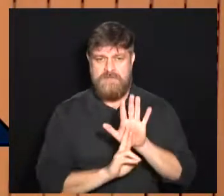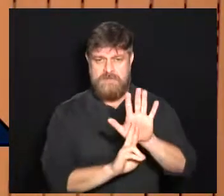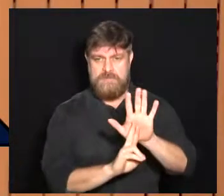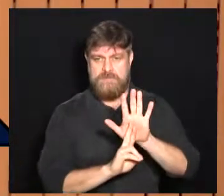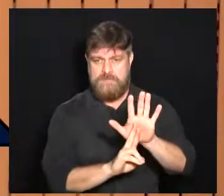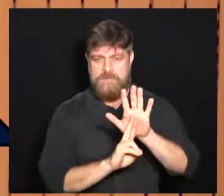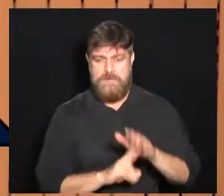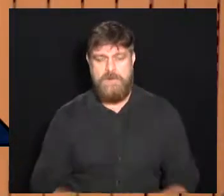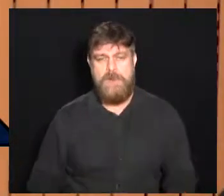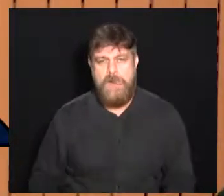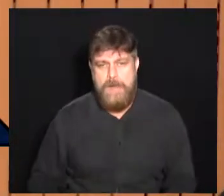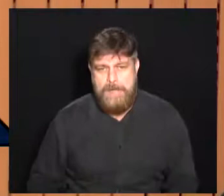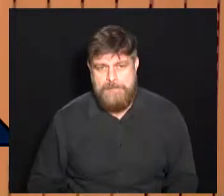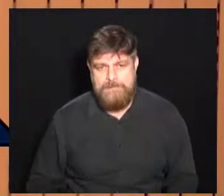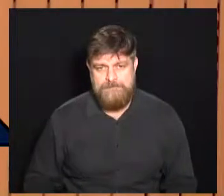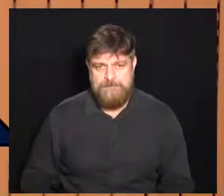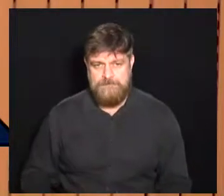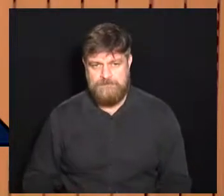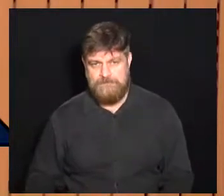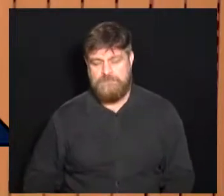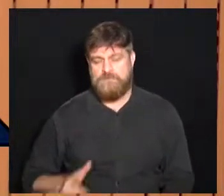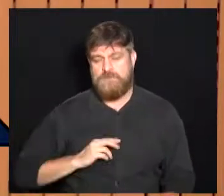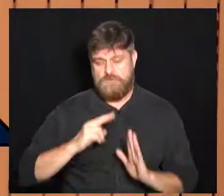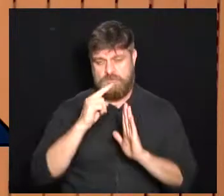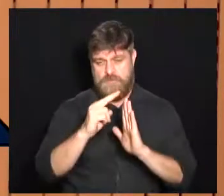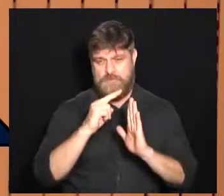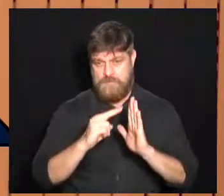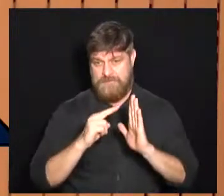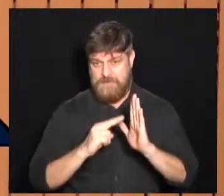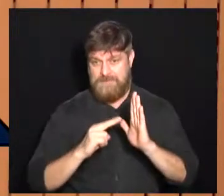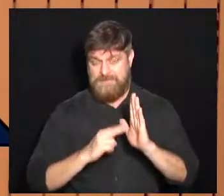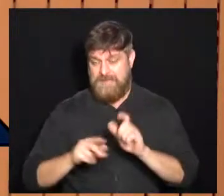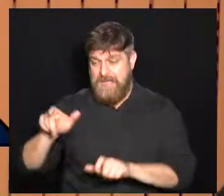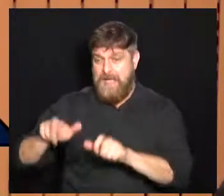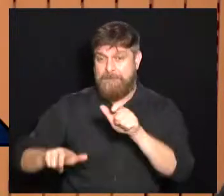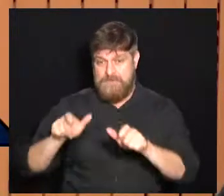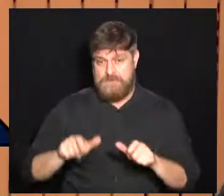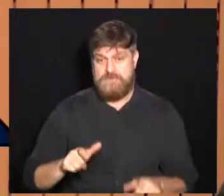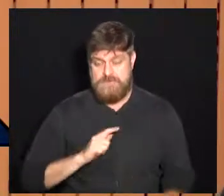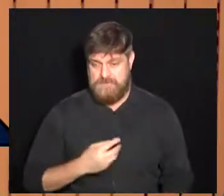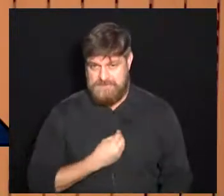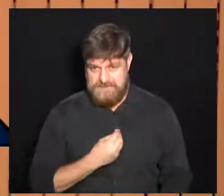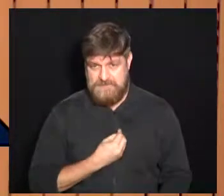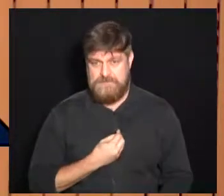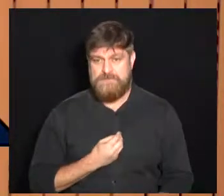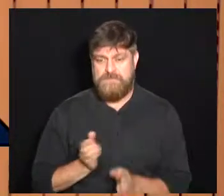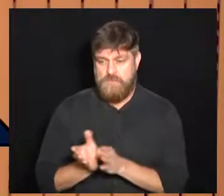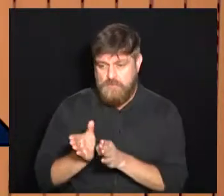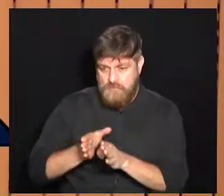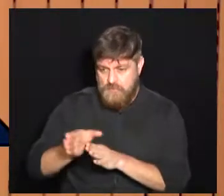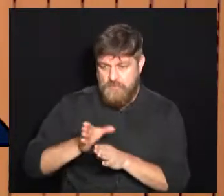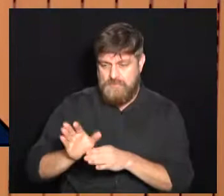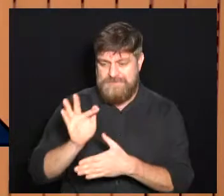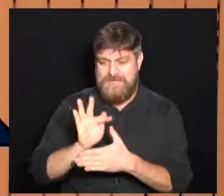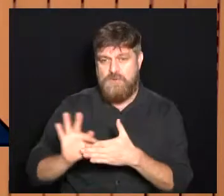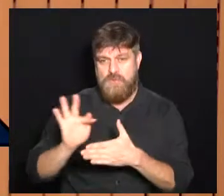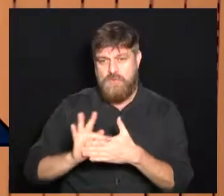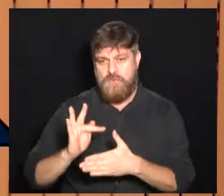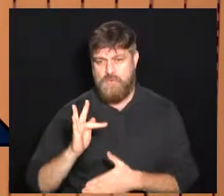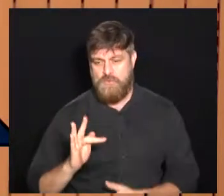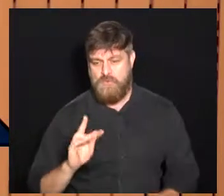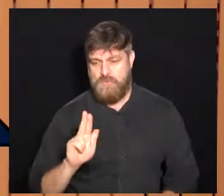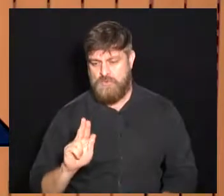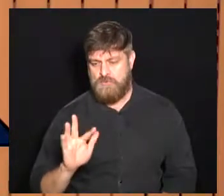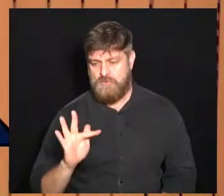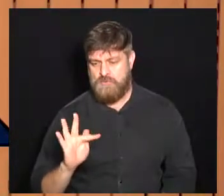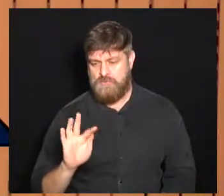da NAED Sul, o professor Aziz Ramos, Rafael Alberto, conselheiro tutelar, a Gisele Alessandra Marque,